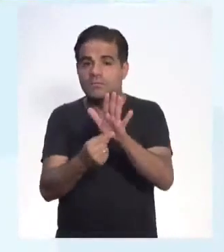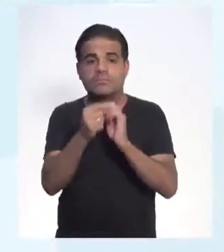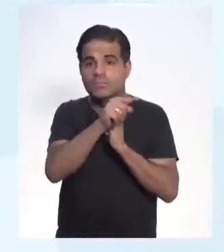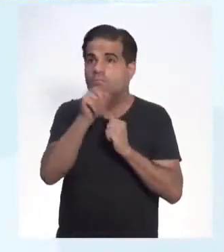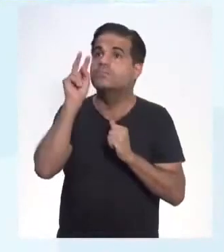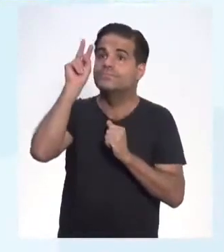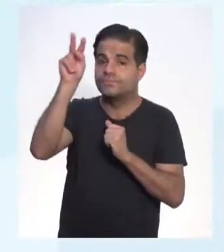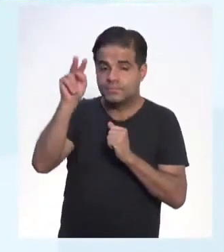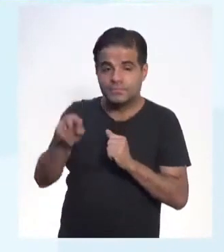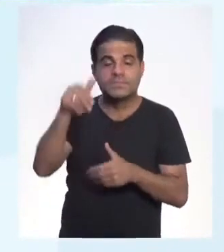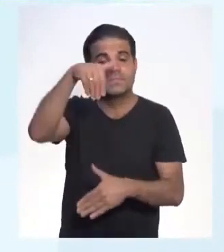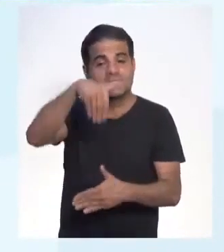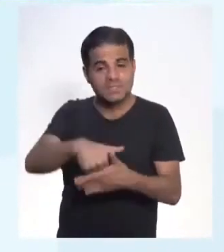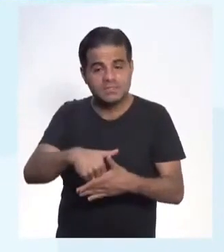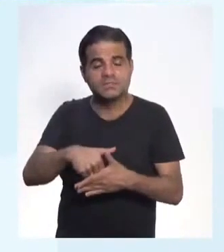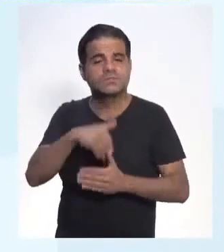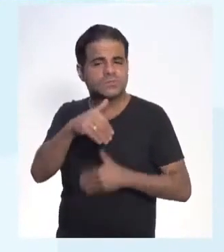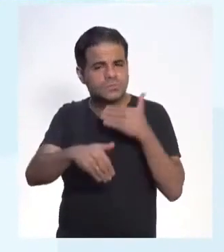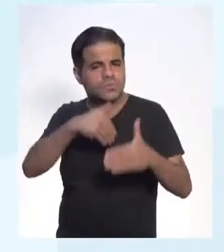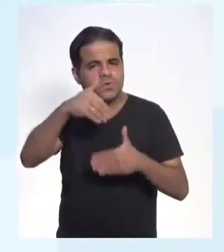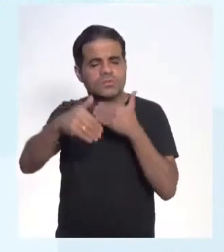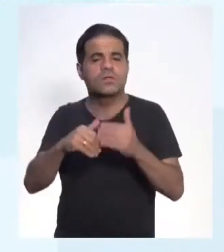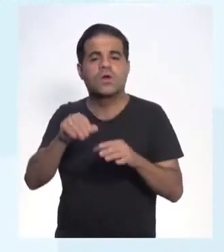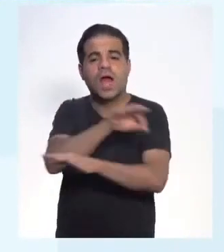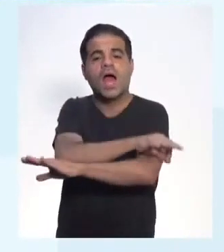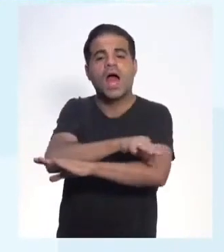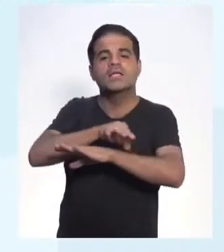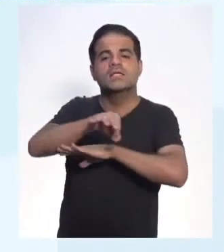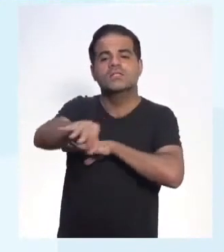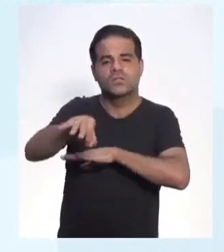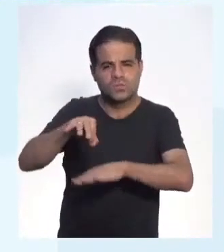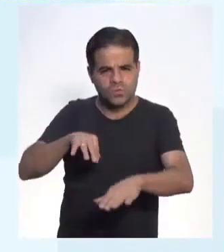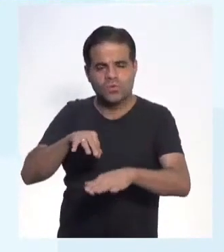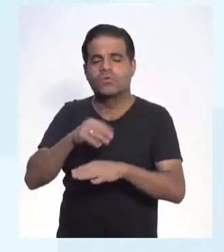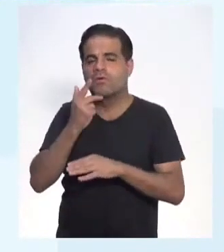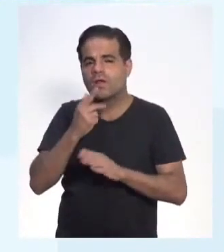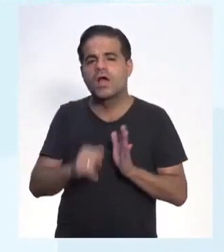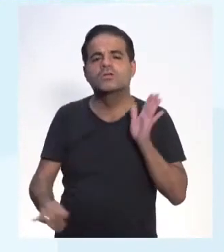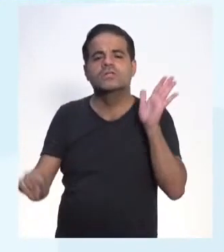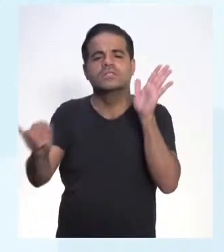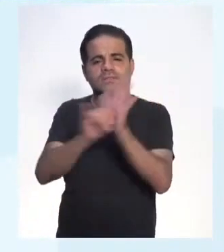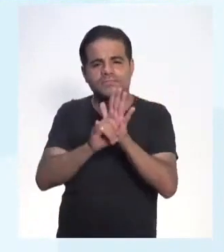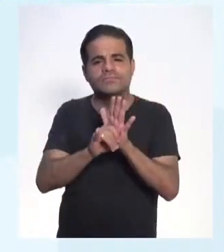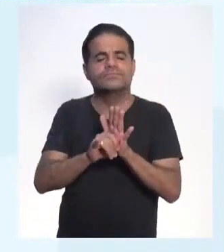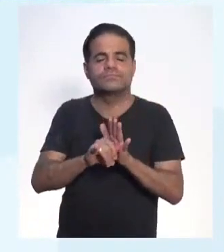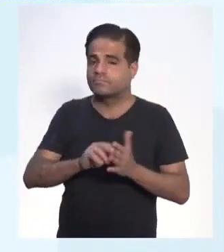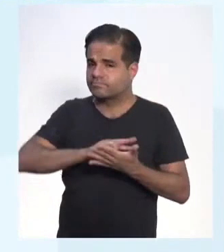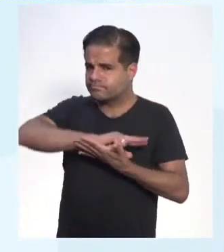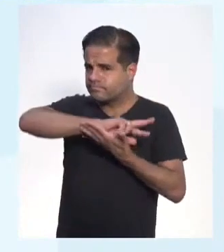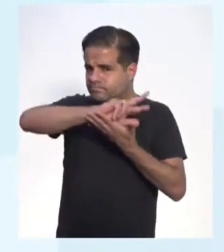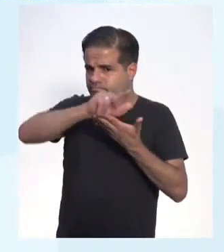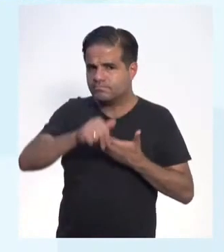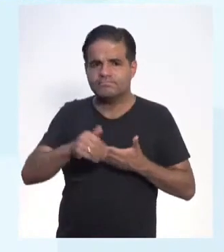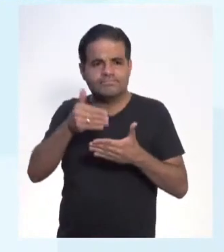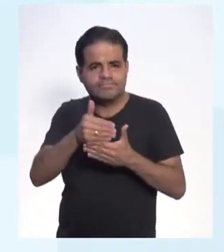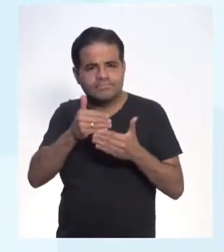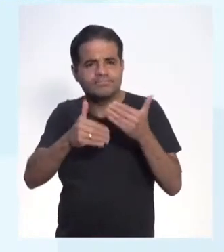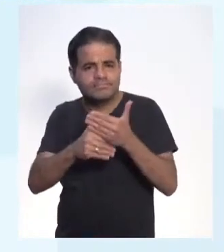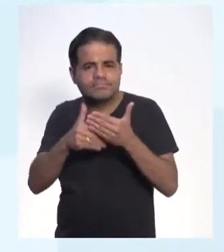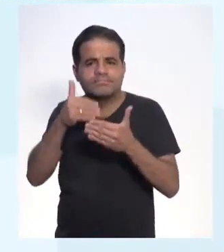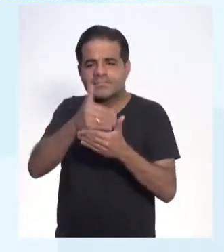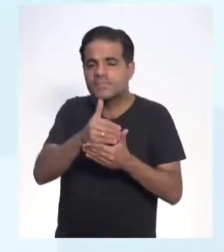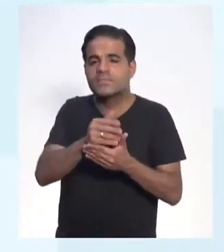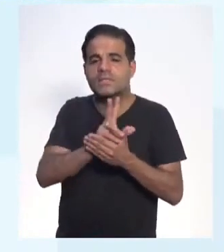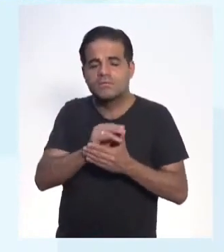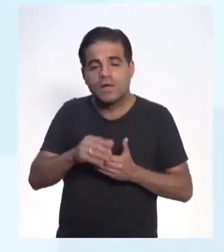que é dentro de um processo arquitetônico, né? Eu falei que a nossa identidade são uma série de tijolinhos, né, que